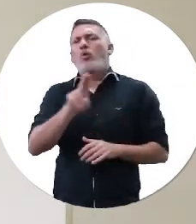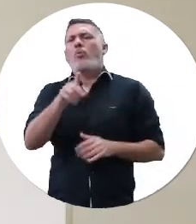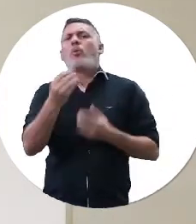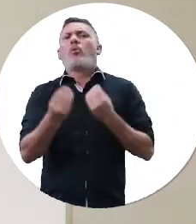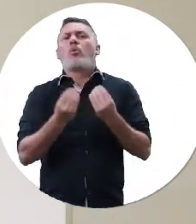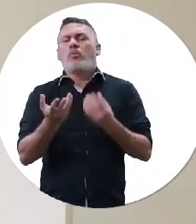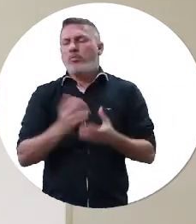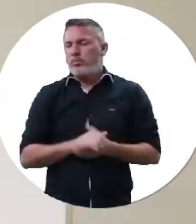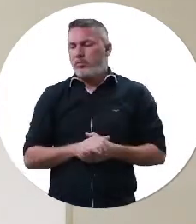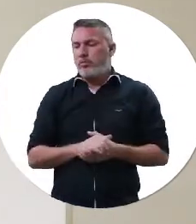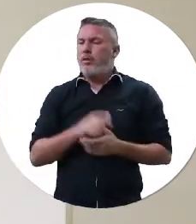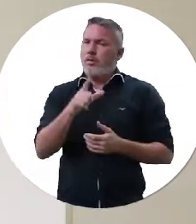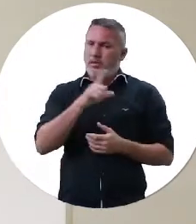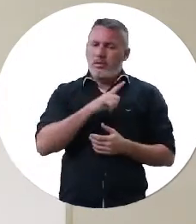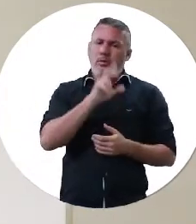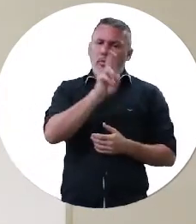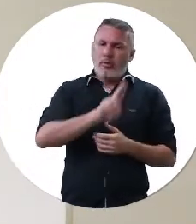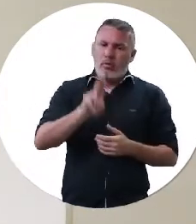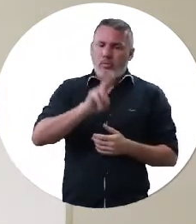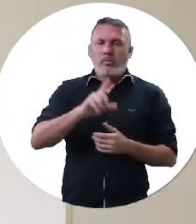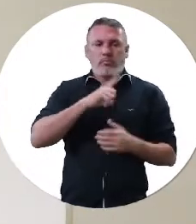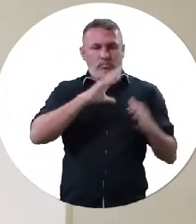halogênios